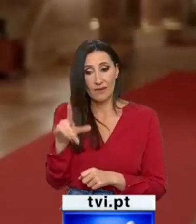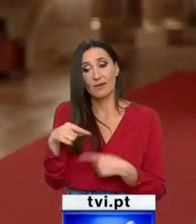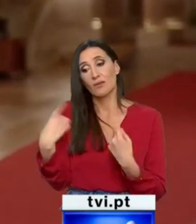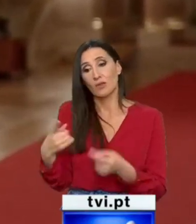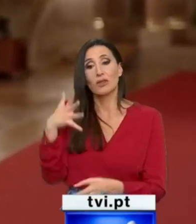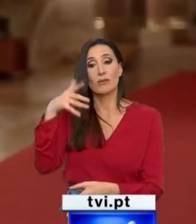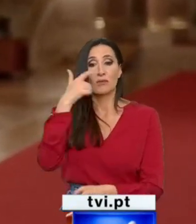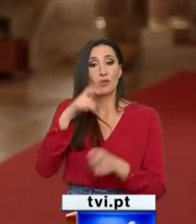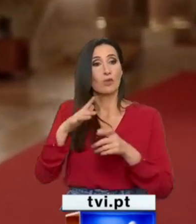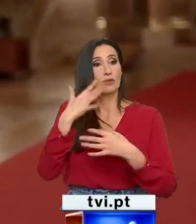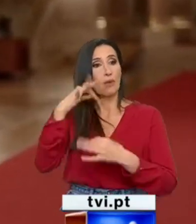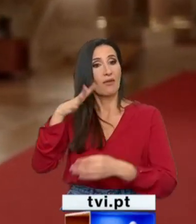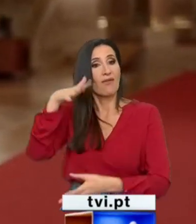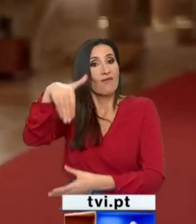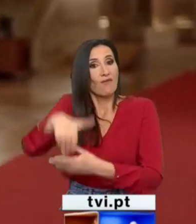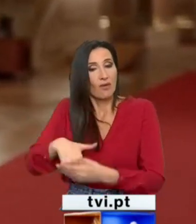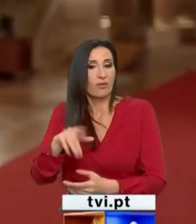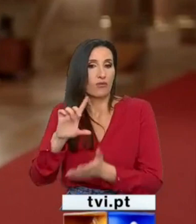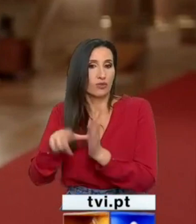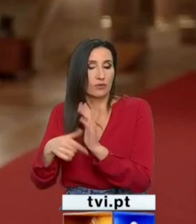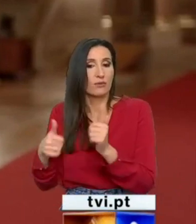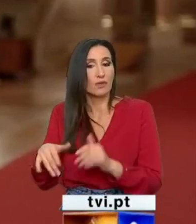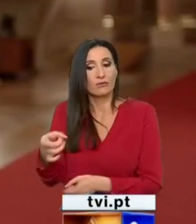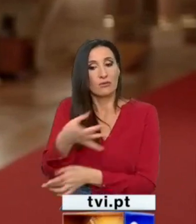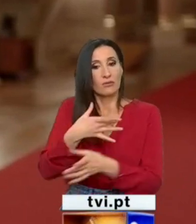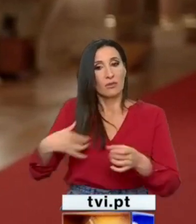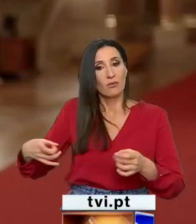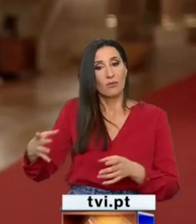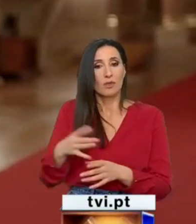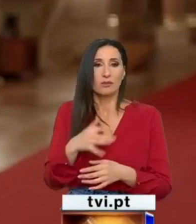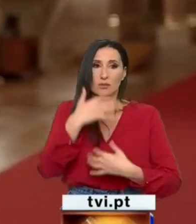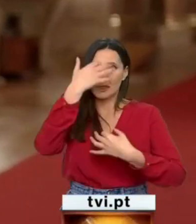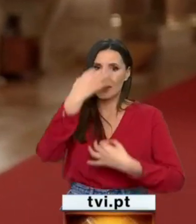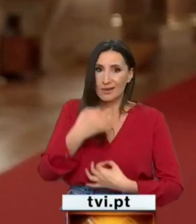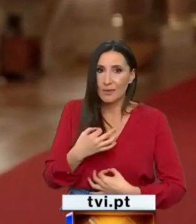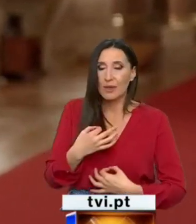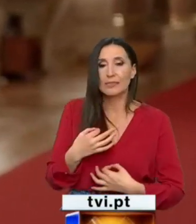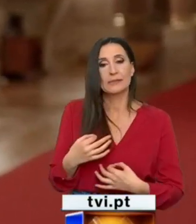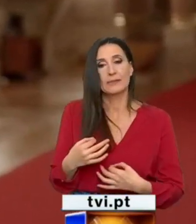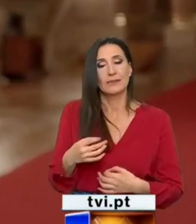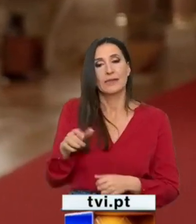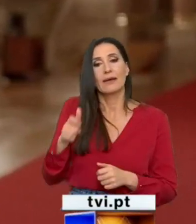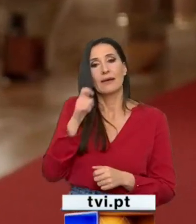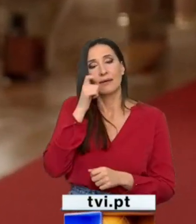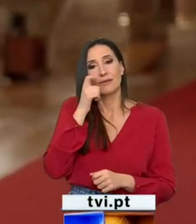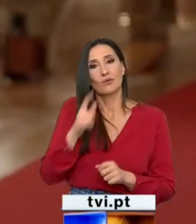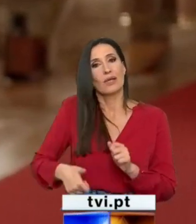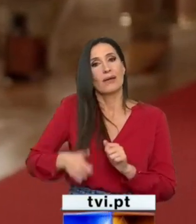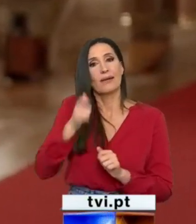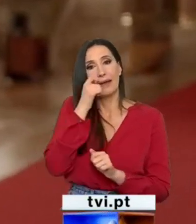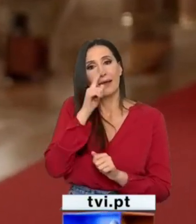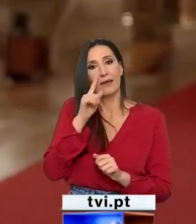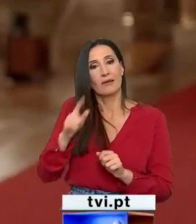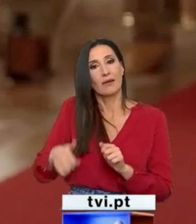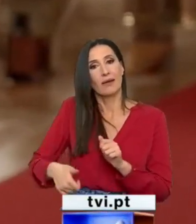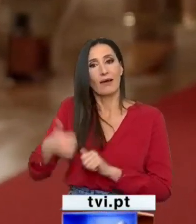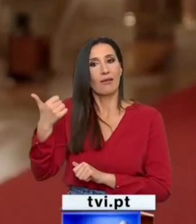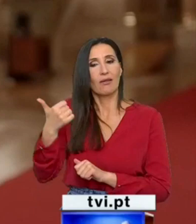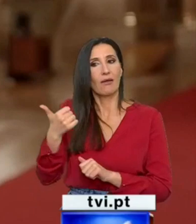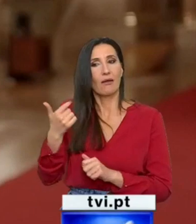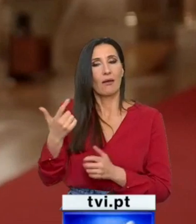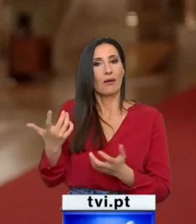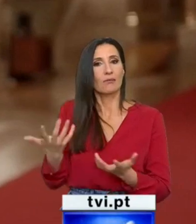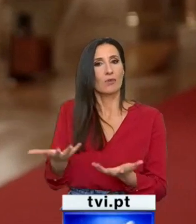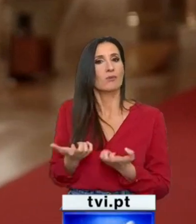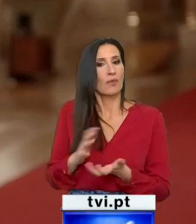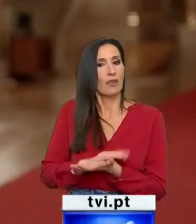sociedade civil. Acontece que neste campeonato, que deveria ter sido sério, nem sempre os vencedores ganharam. Foi isso que aconteceu a um padre